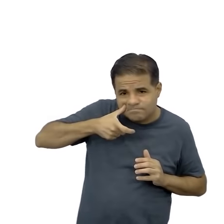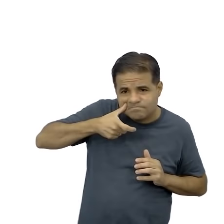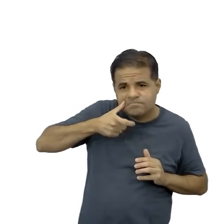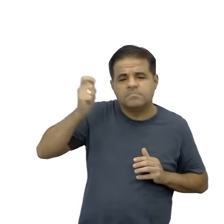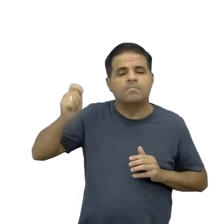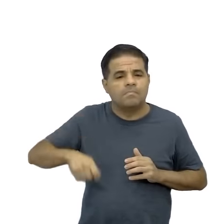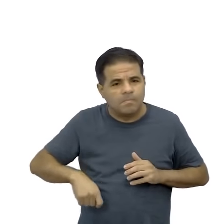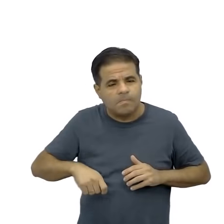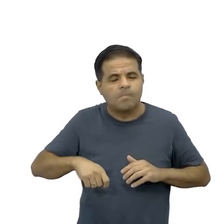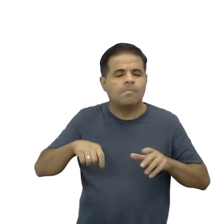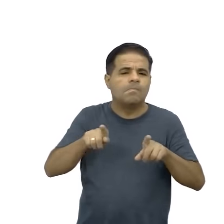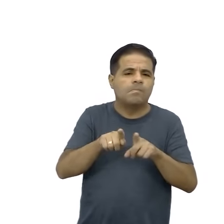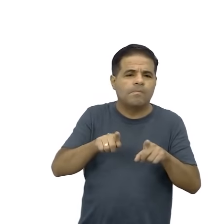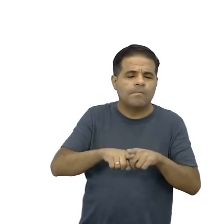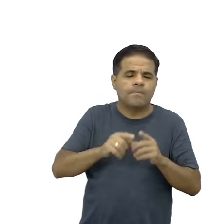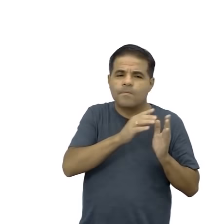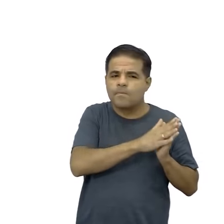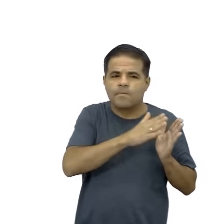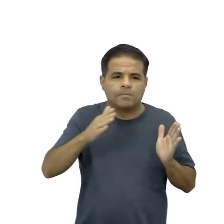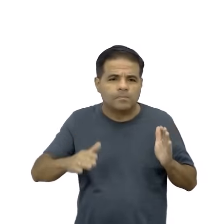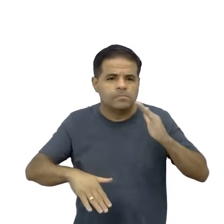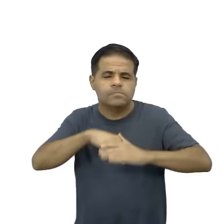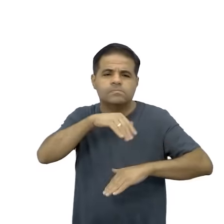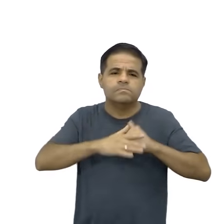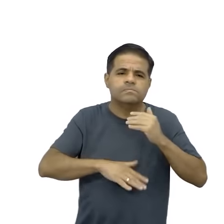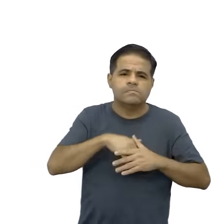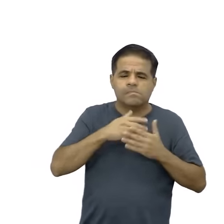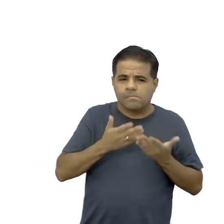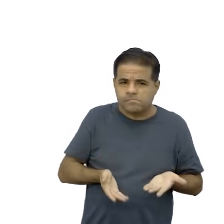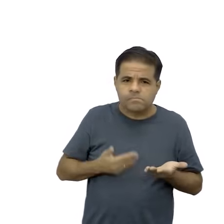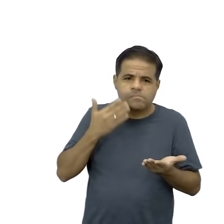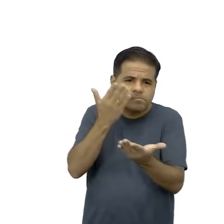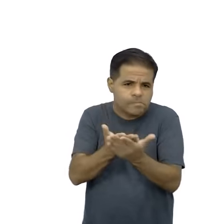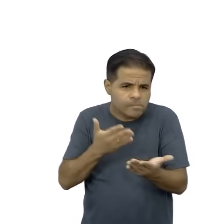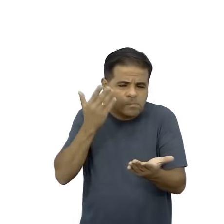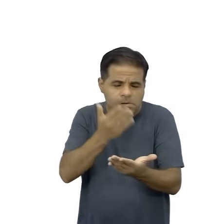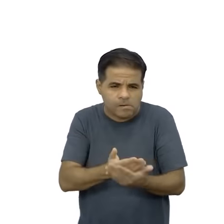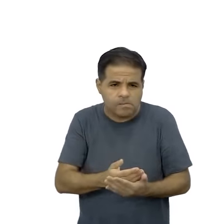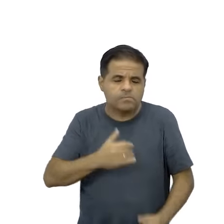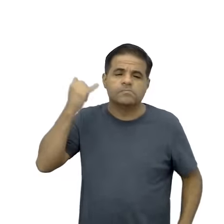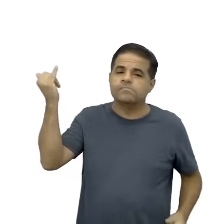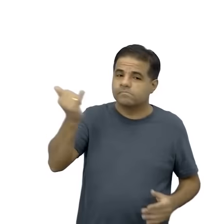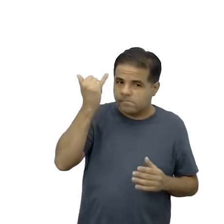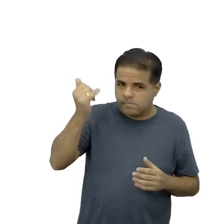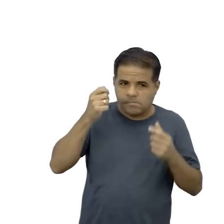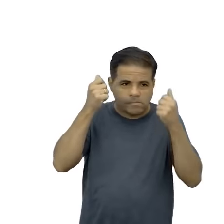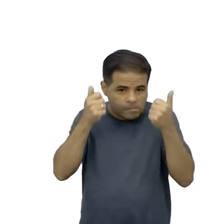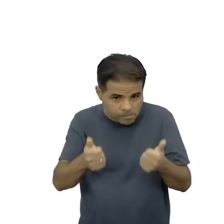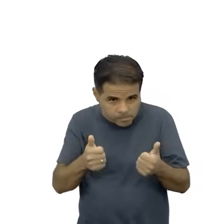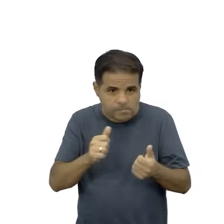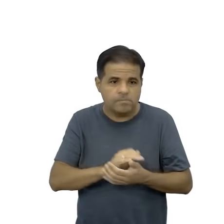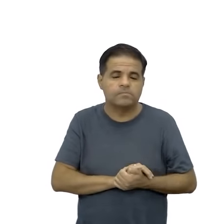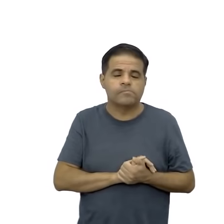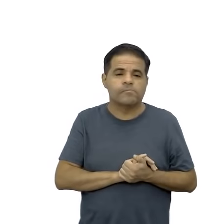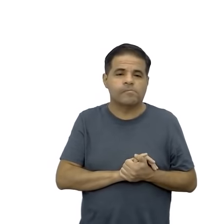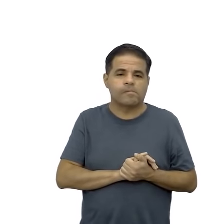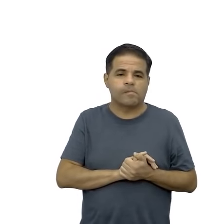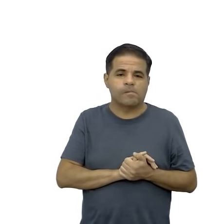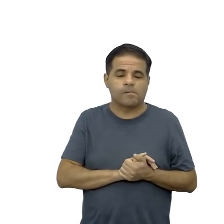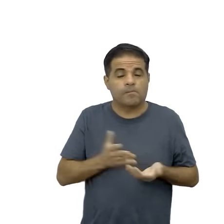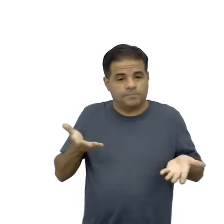ser ali fontes, né, de autodidatismo, de estudos bastante importantes, tá bom? Estamos aqui